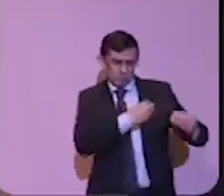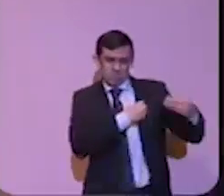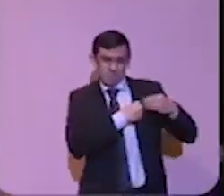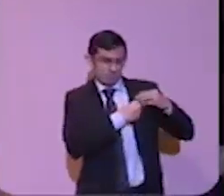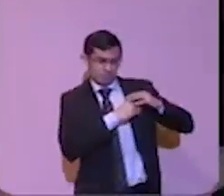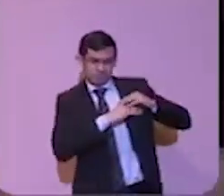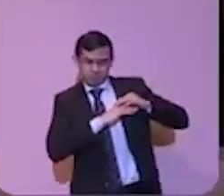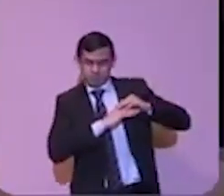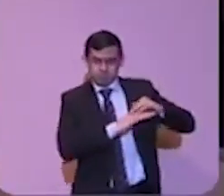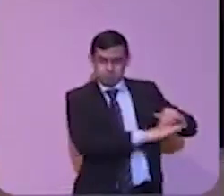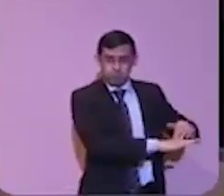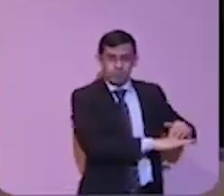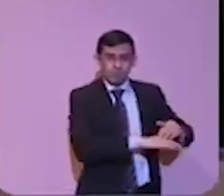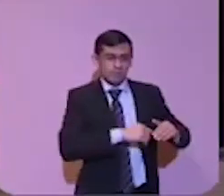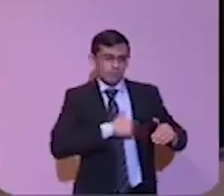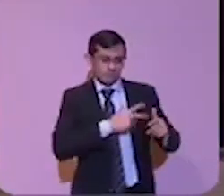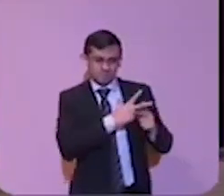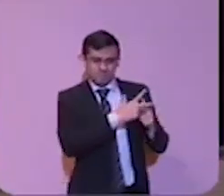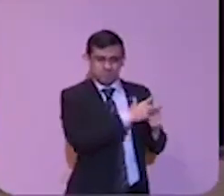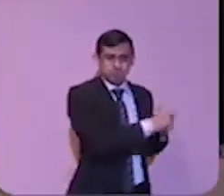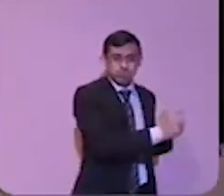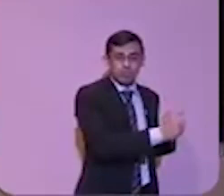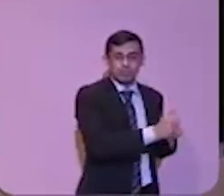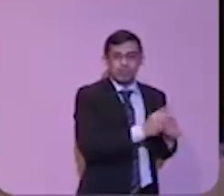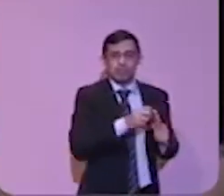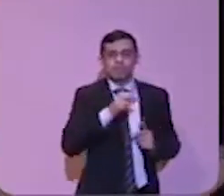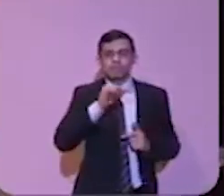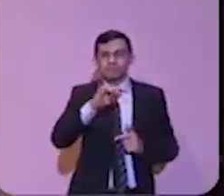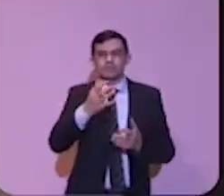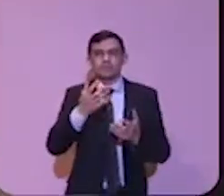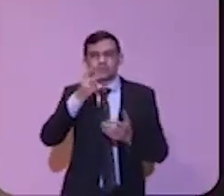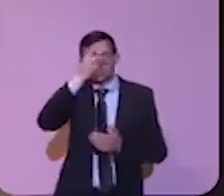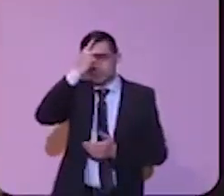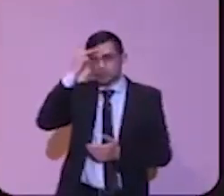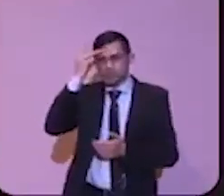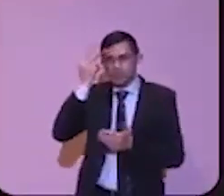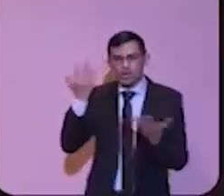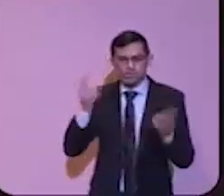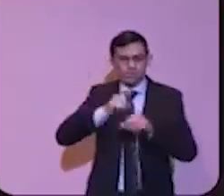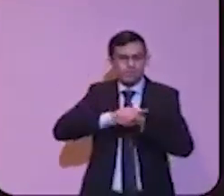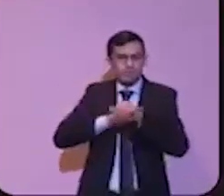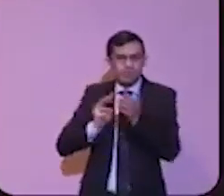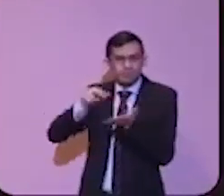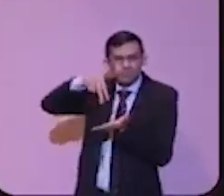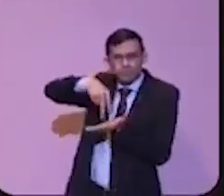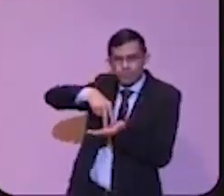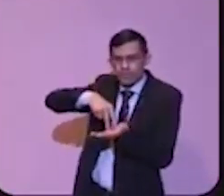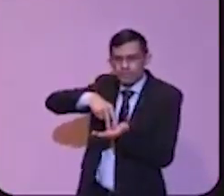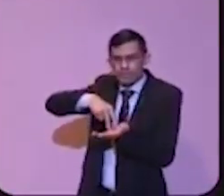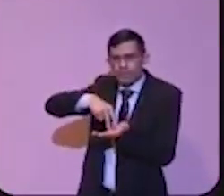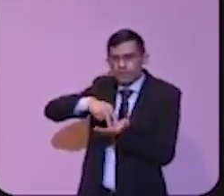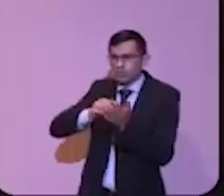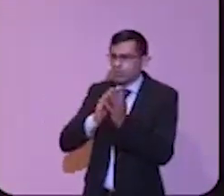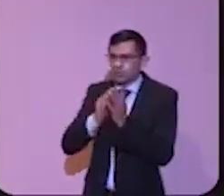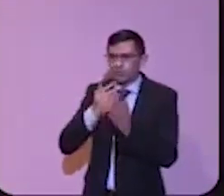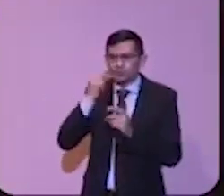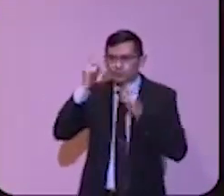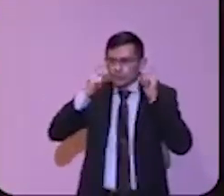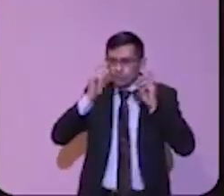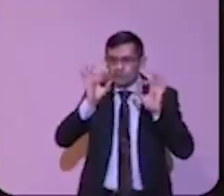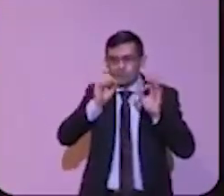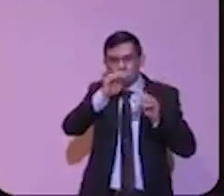está me dominando. Se você é essa pessoa, se coloca de pé onde você está. Não se preocupe, eu não vou te chamar aqui à